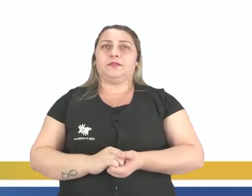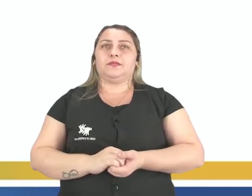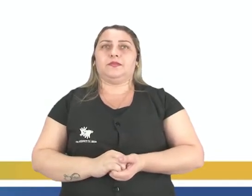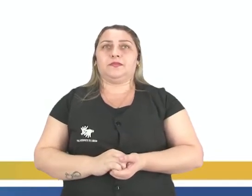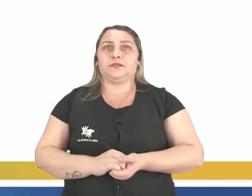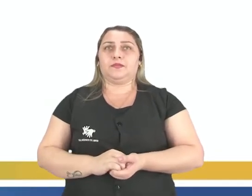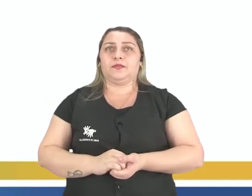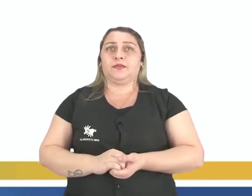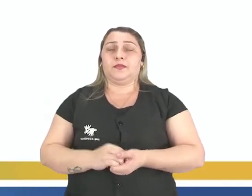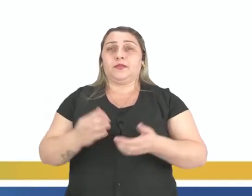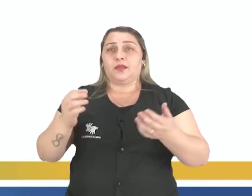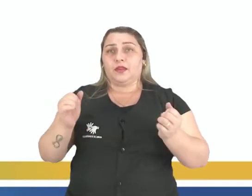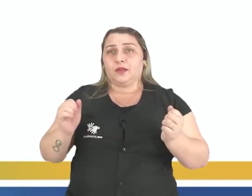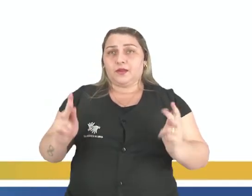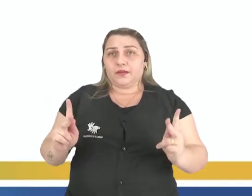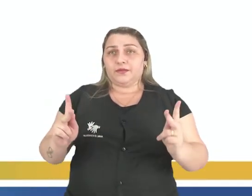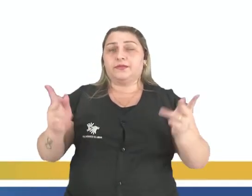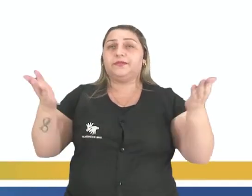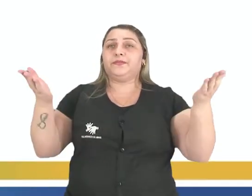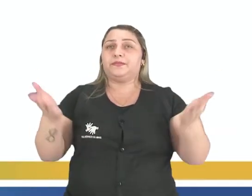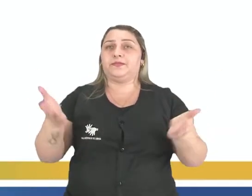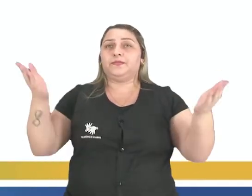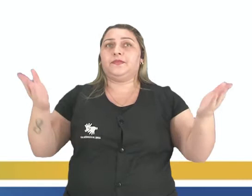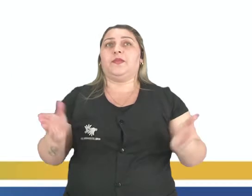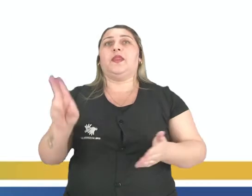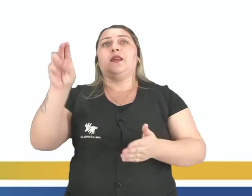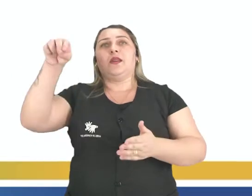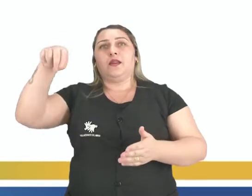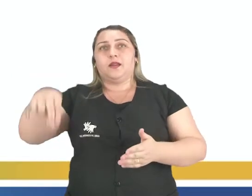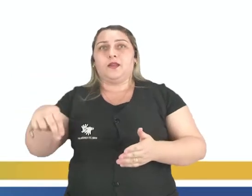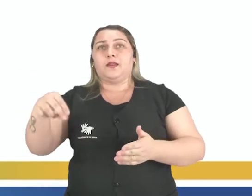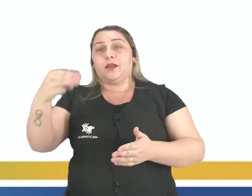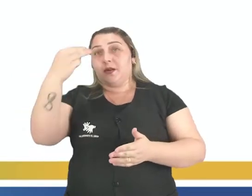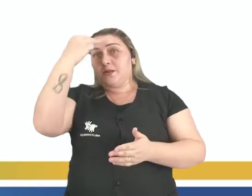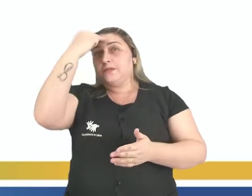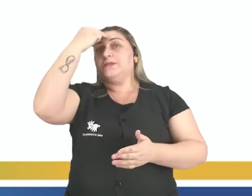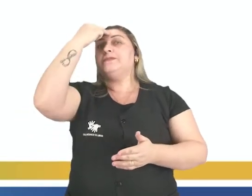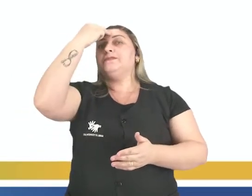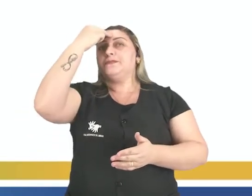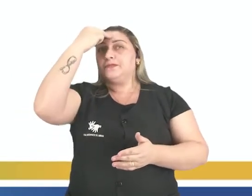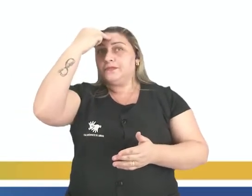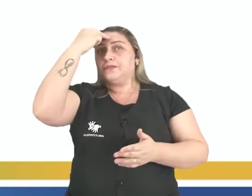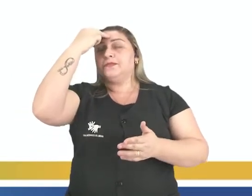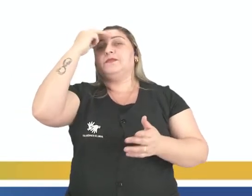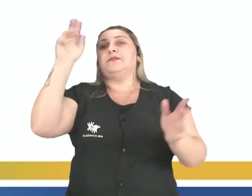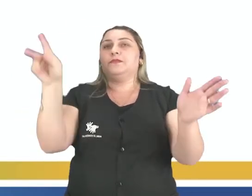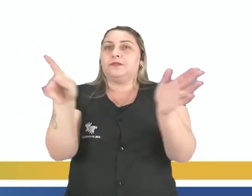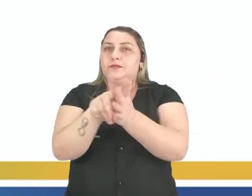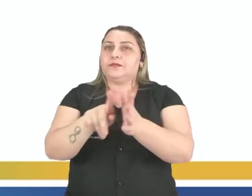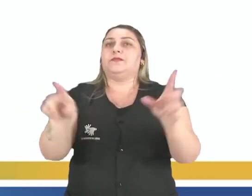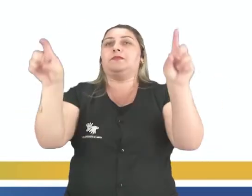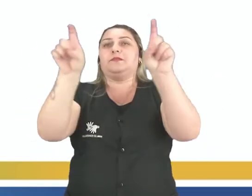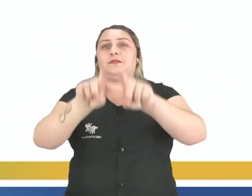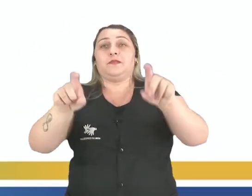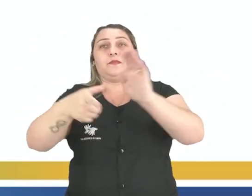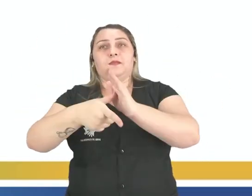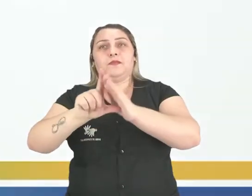centímetros. Ok. Agora, então, vamos entrar nas unidades de memória relativas à informática.